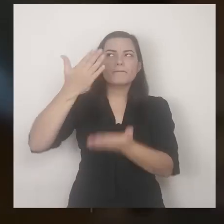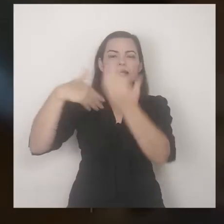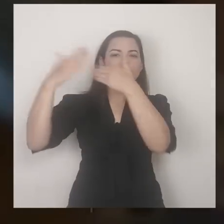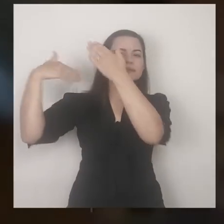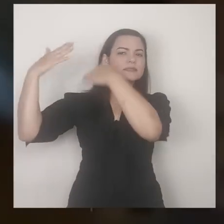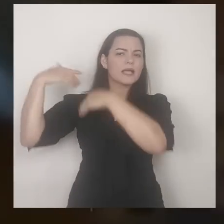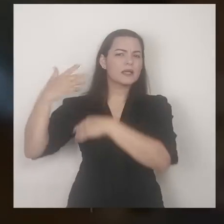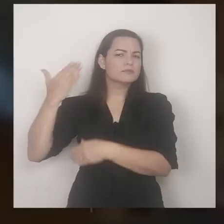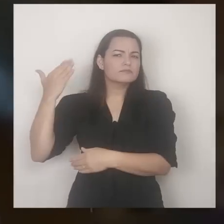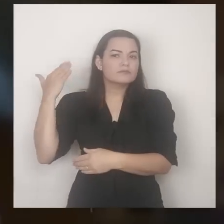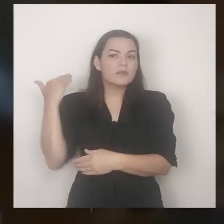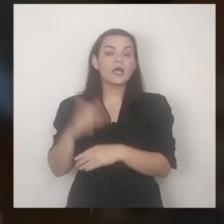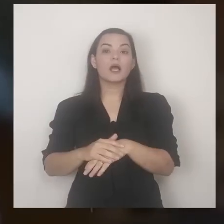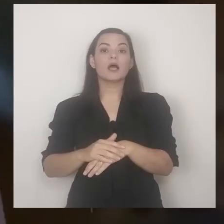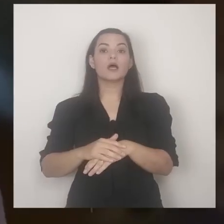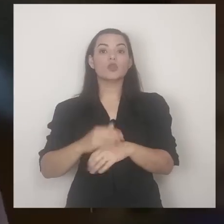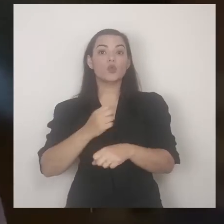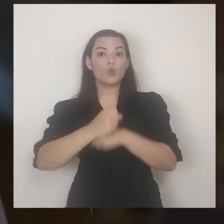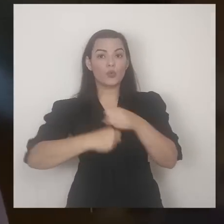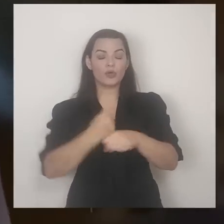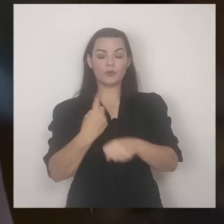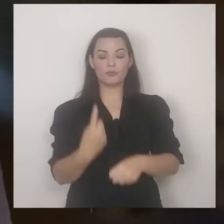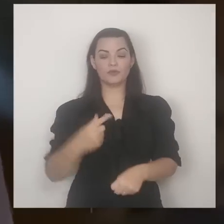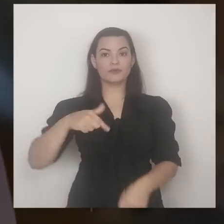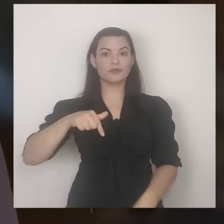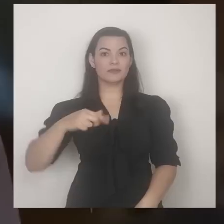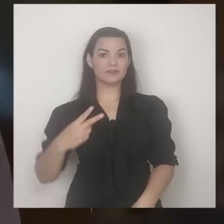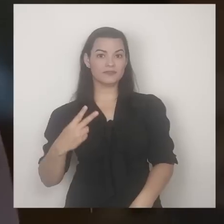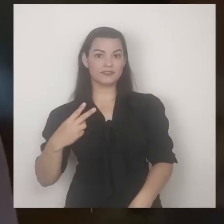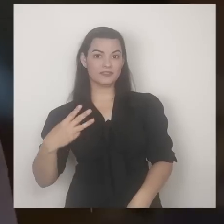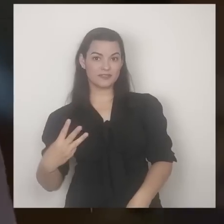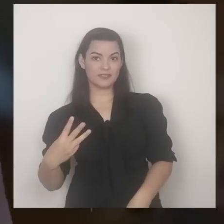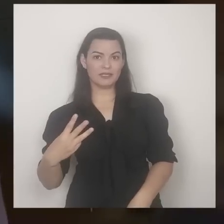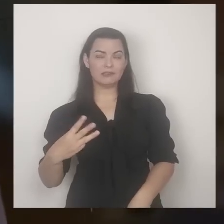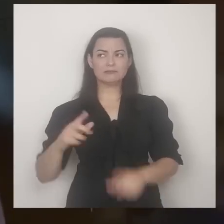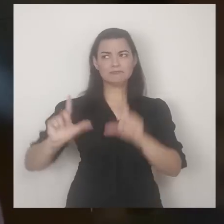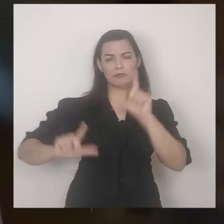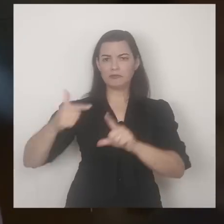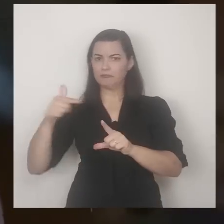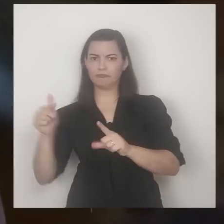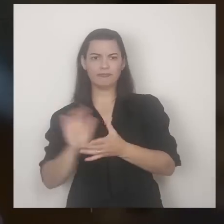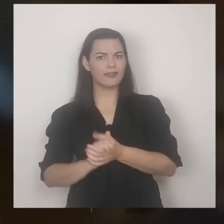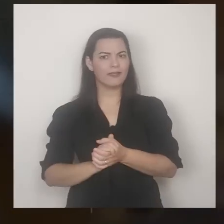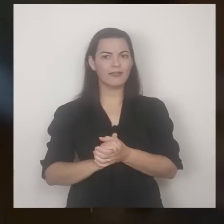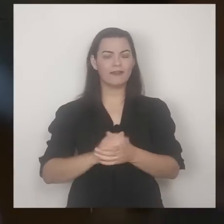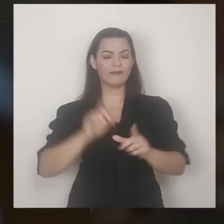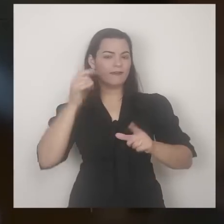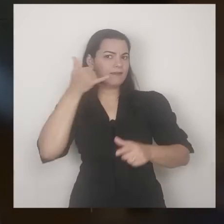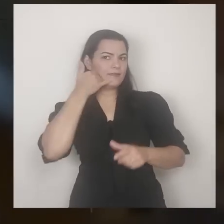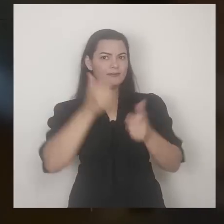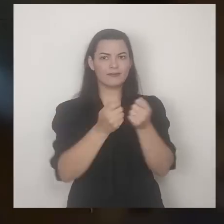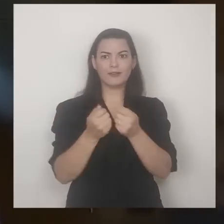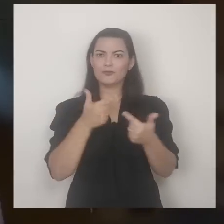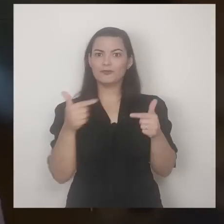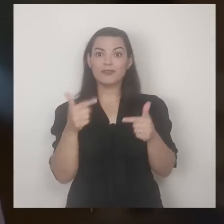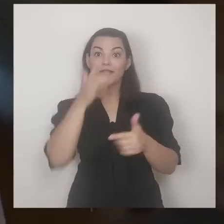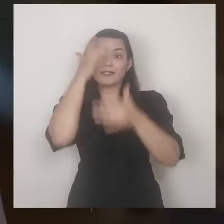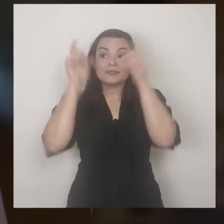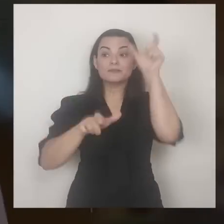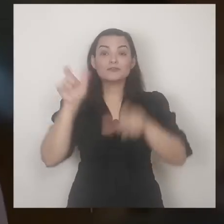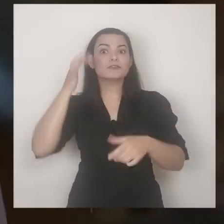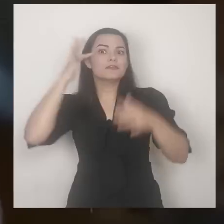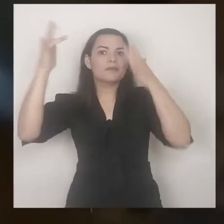uma época onde não tinha TV nem celular, as pessoas tinham que imaginar as coisas. Então, um certo homem